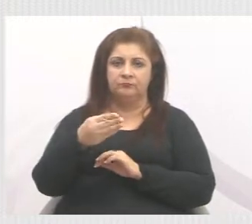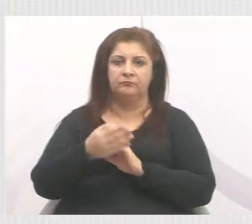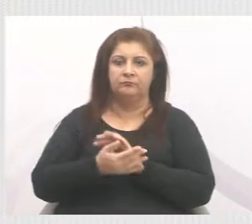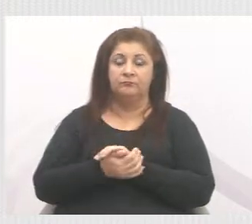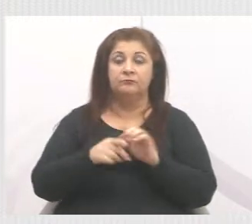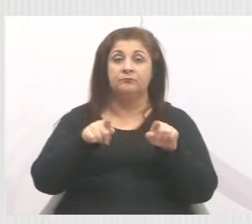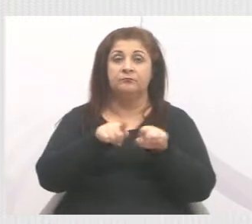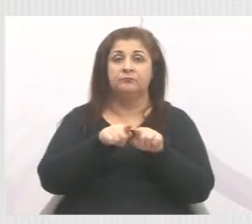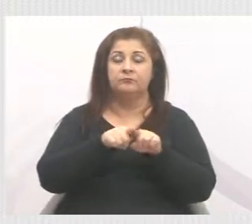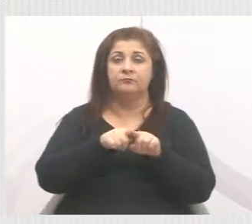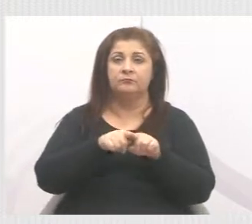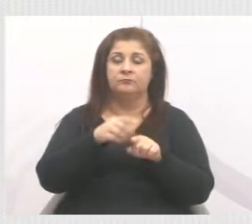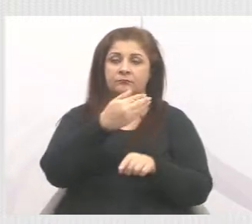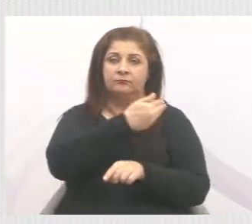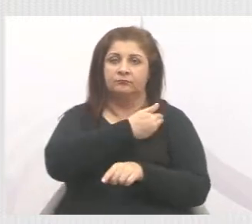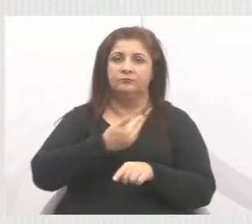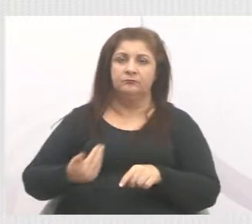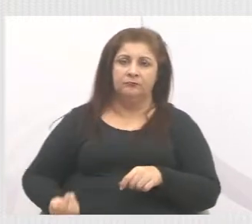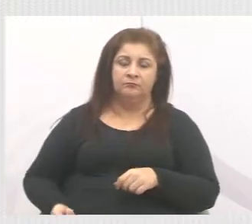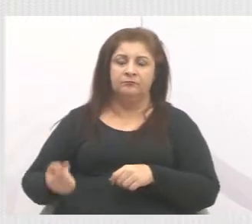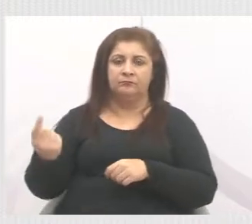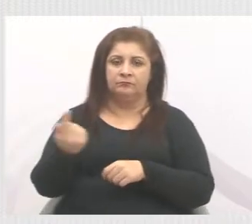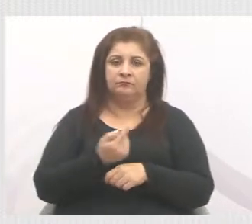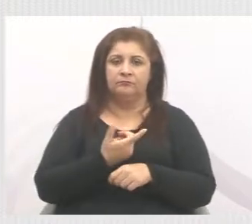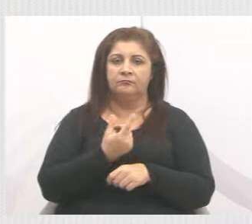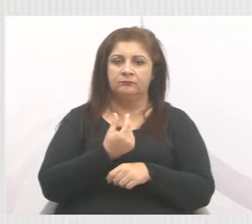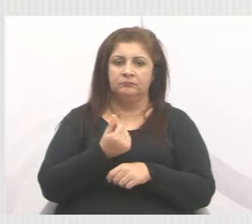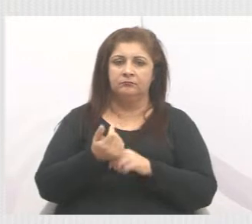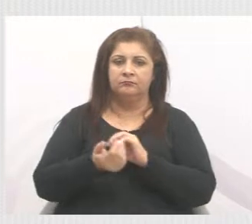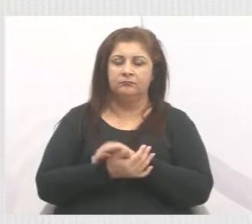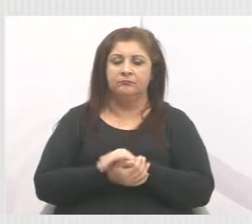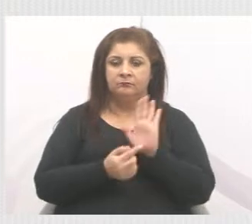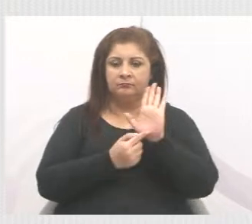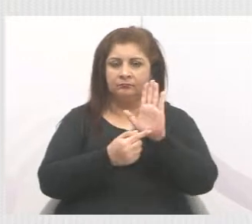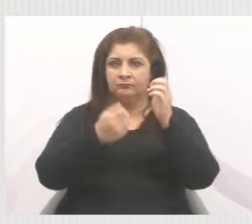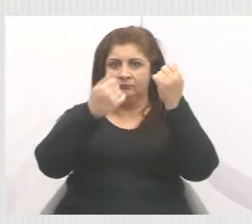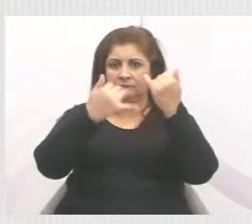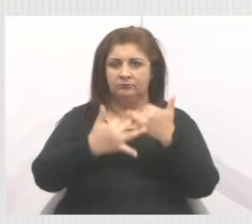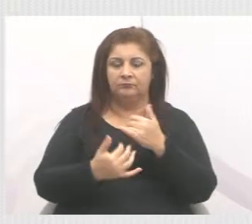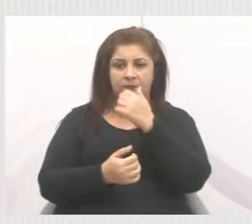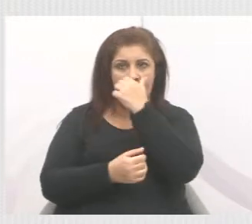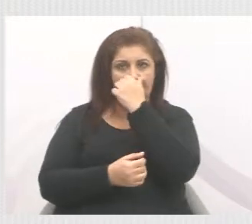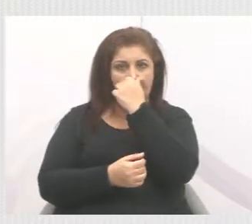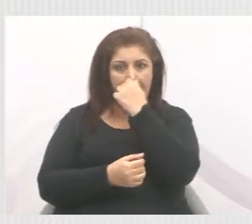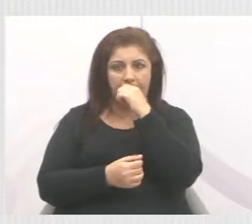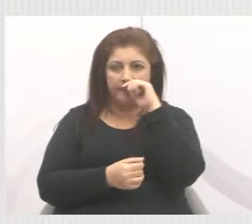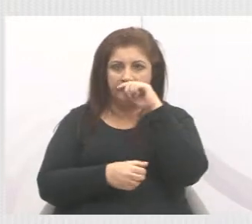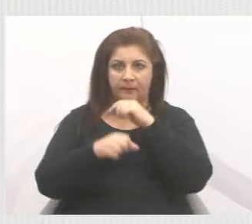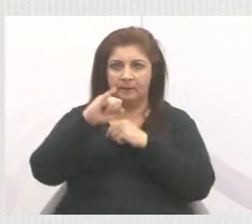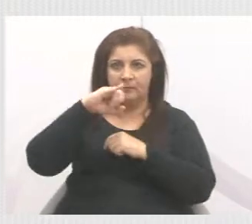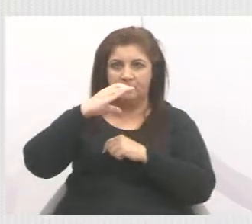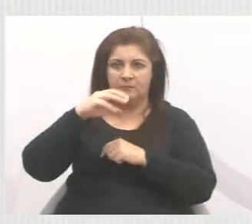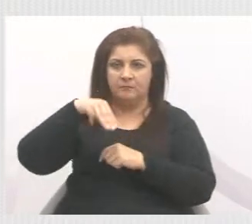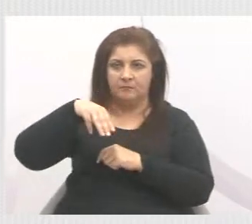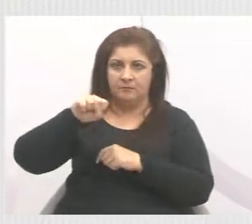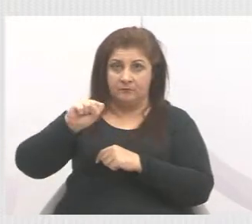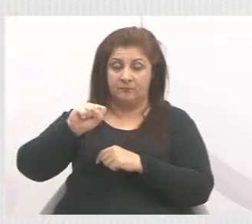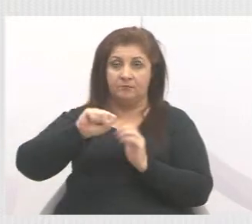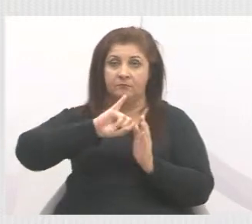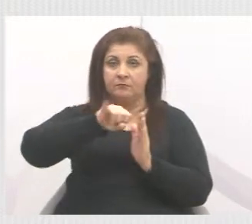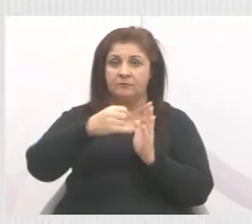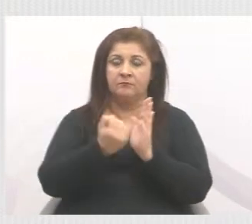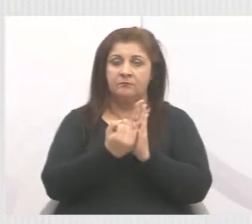transferências constitucionais, que está representado nesse gráfico, com destaque para o ICMS que é um